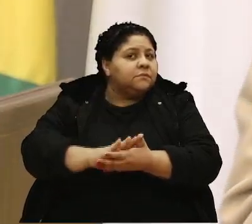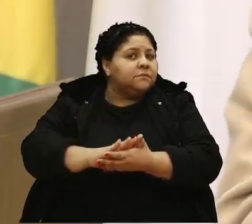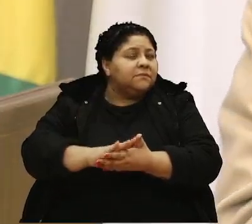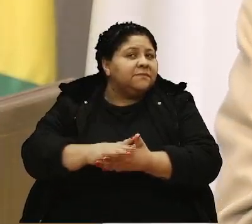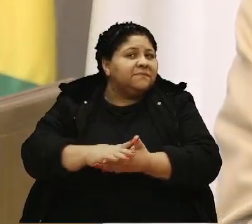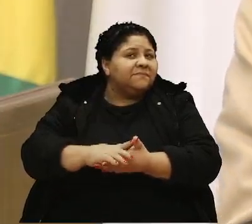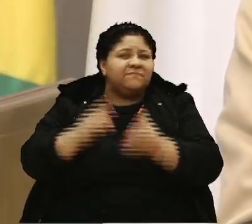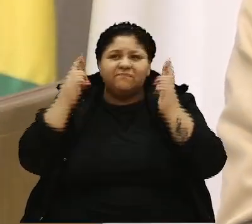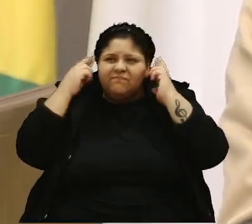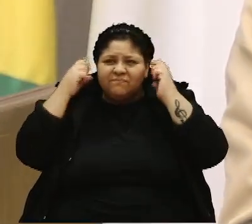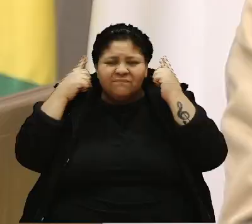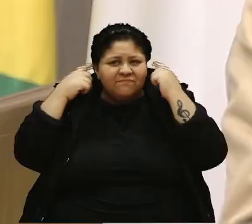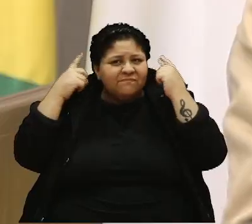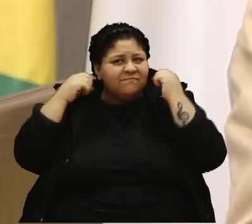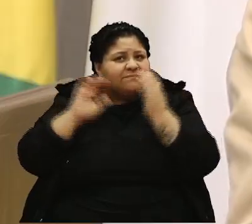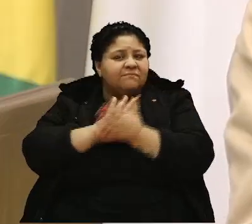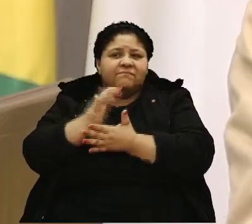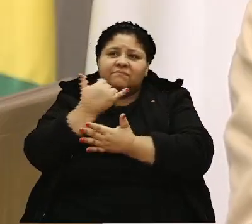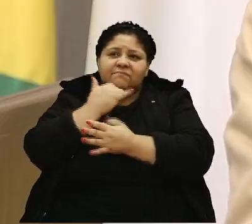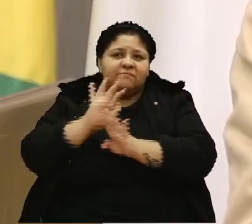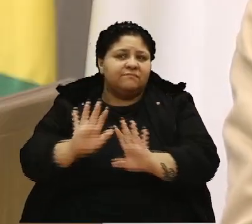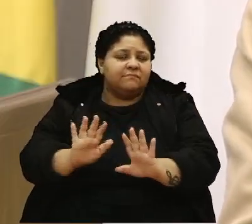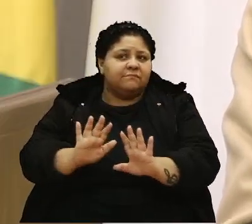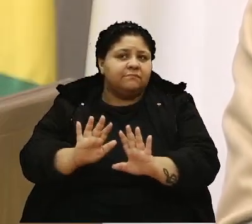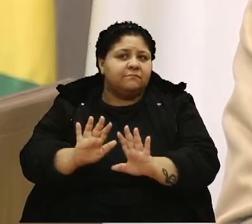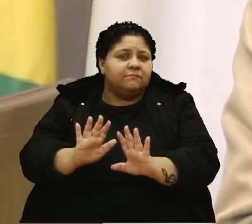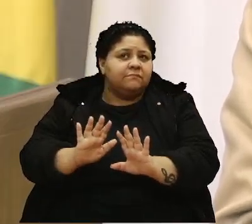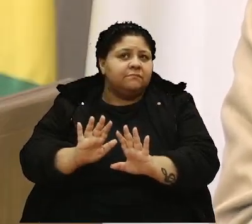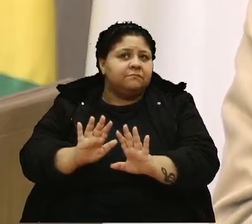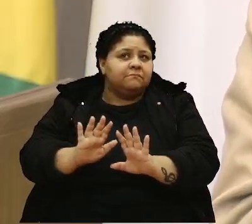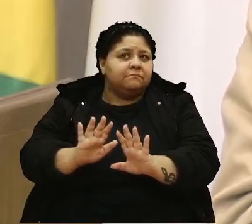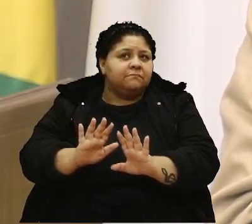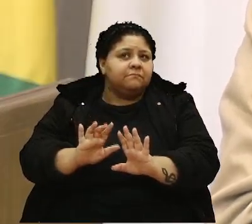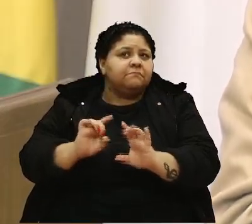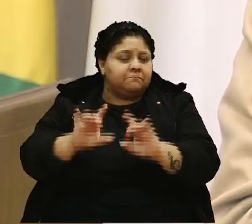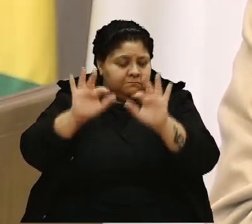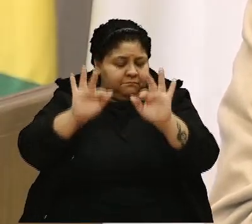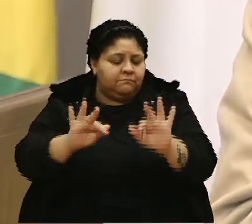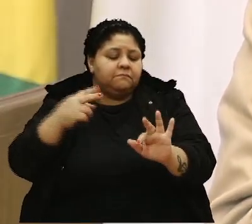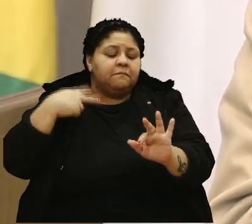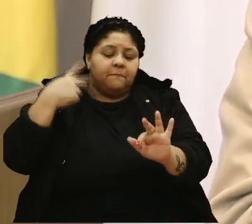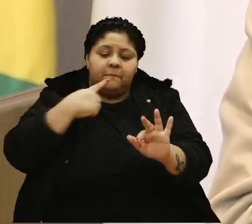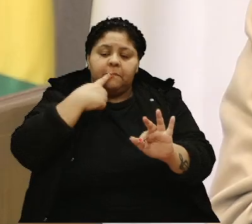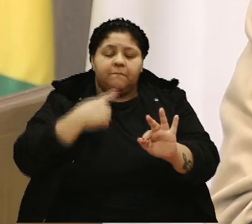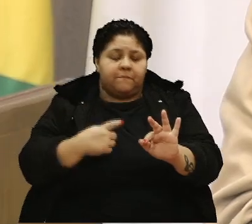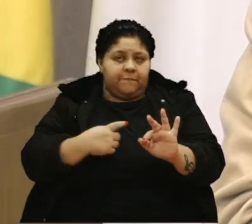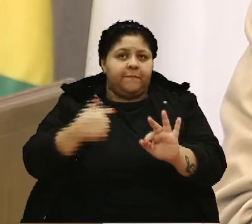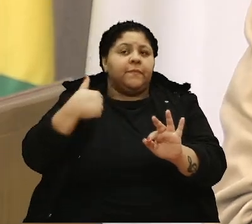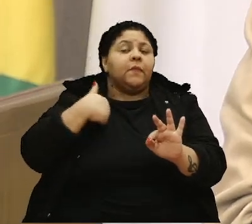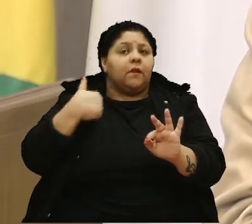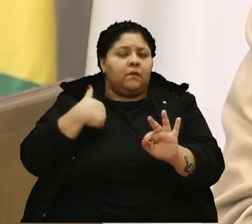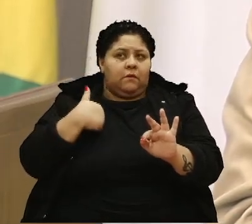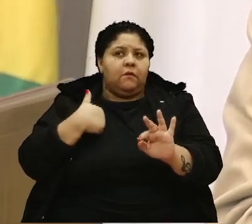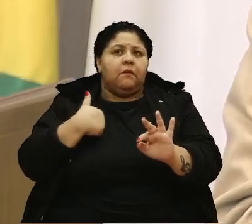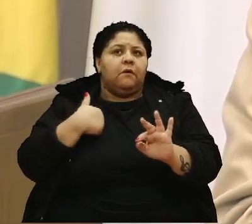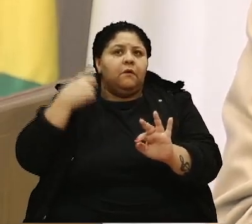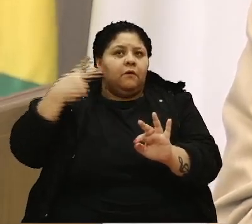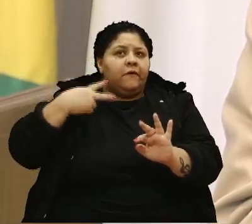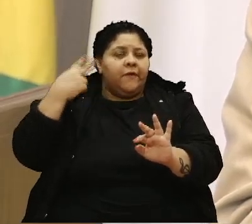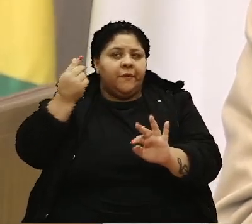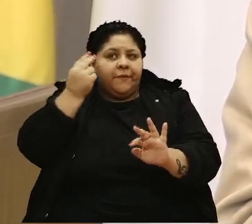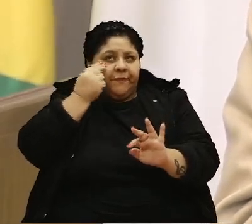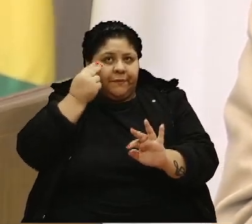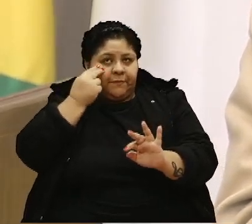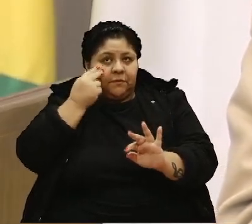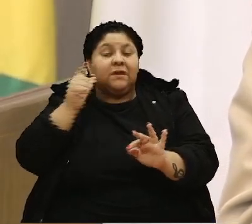seguinte... Obrigado, presidente. Só para concluir, é isso que a vereadora falou. E eu fui na questão do vereador Cláudio